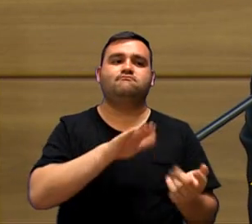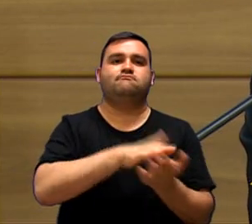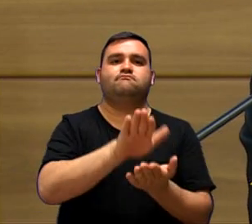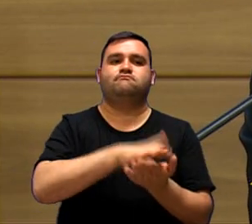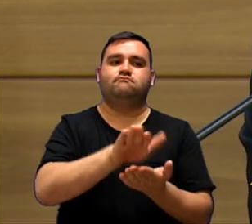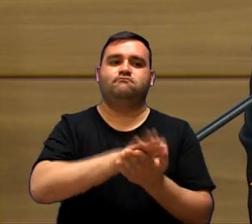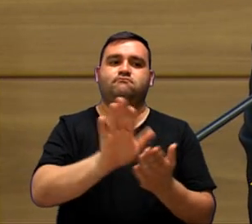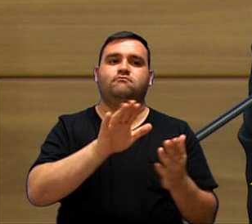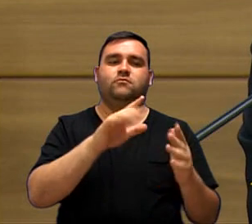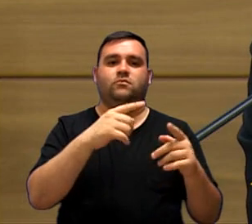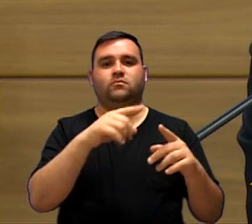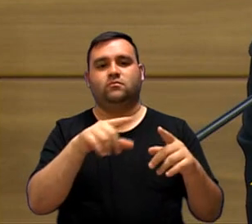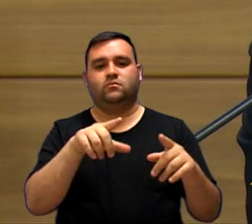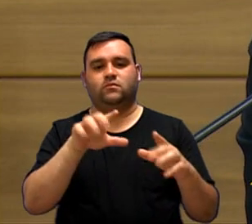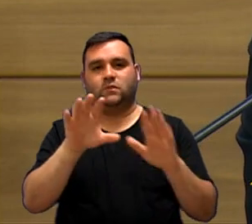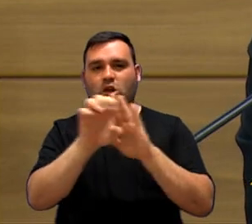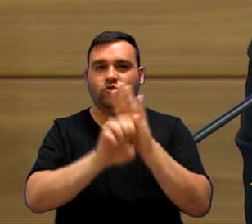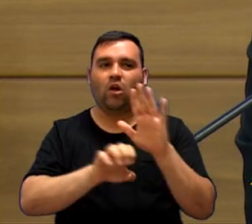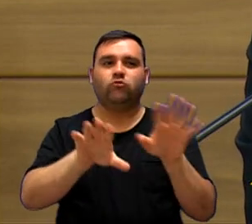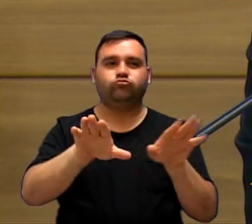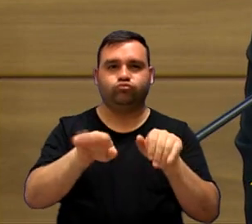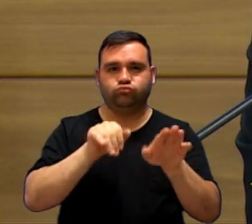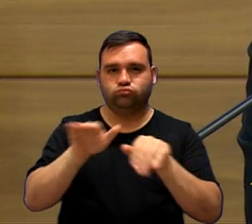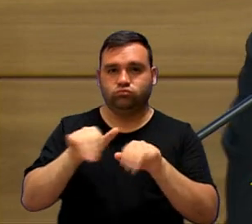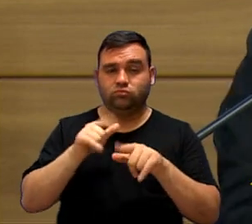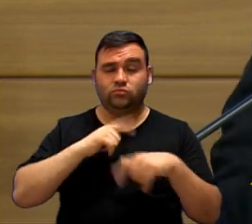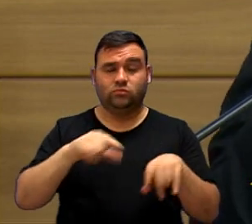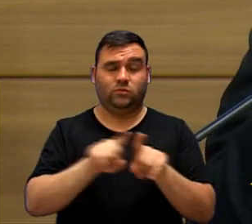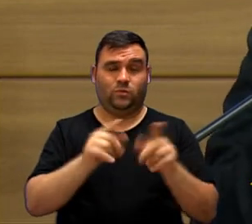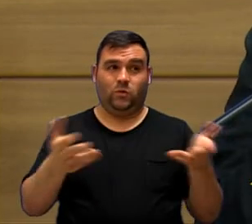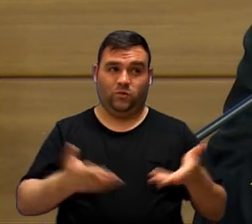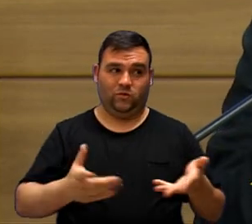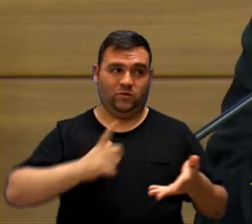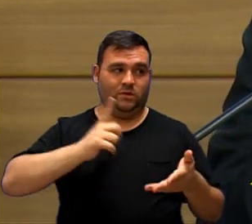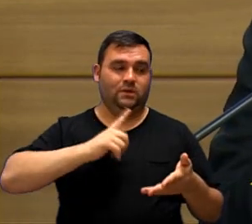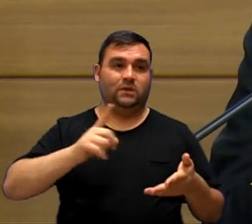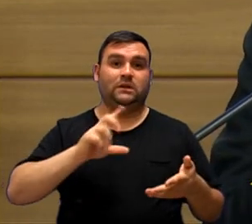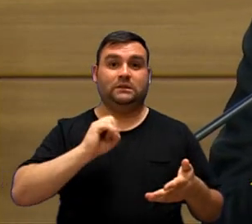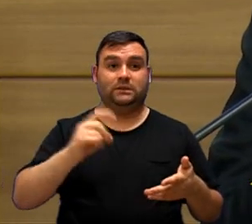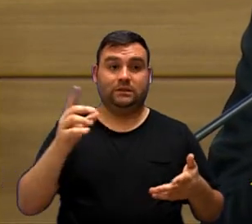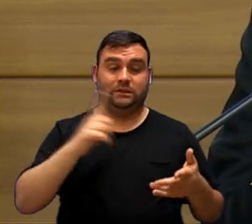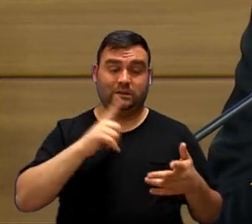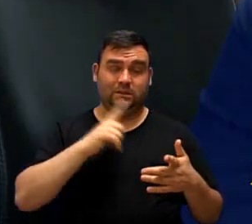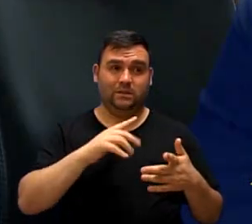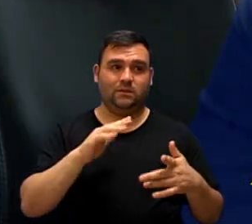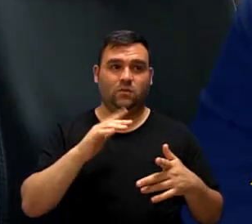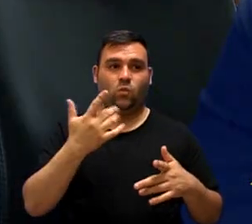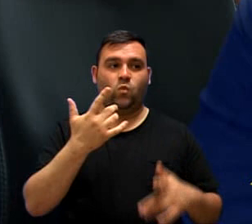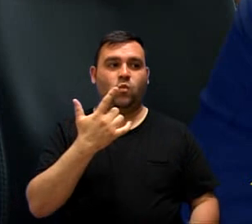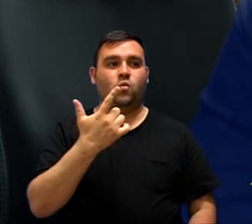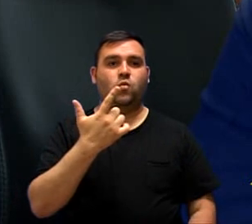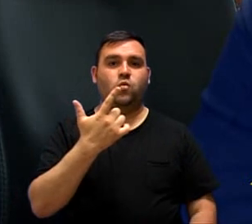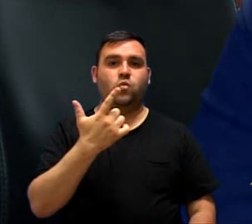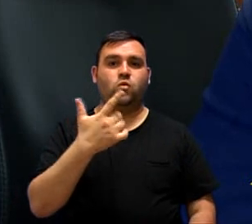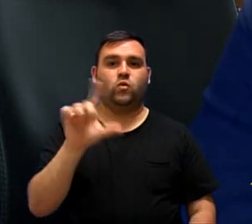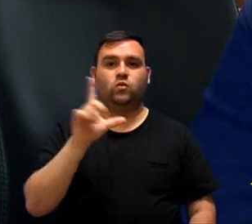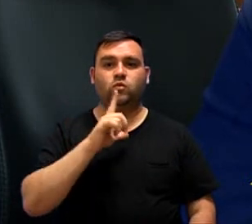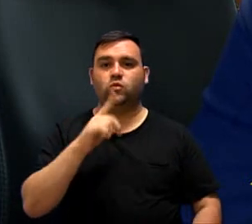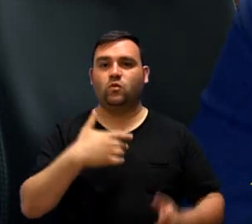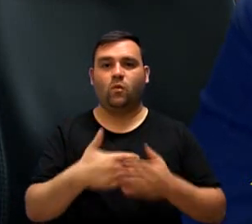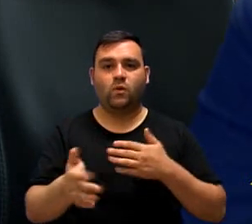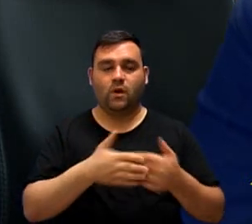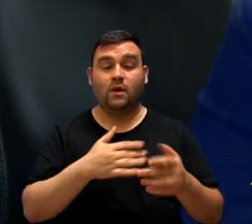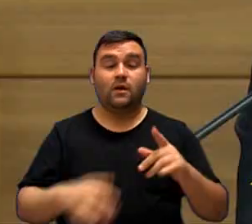publicação. Então, é essa a situação. Se vier compensatório de qualquer